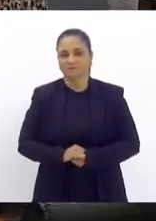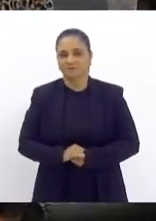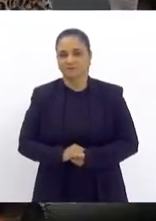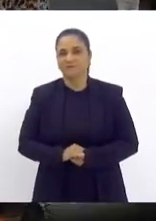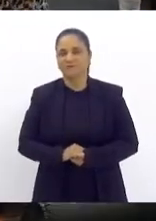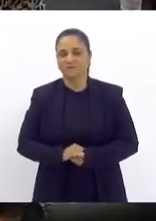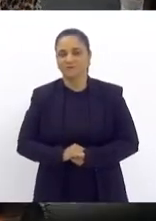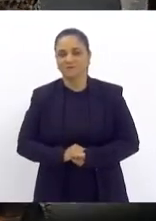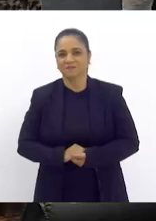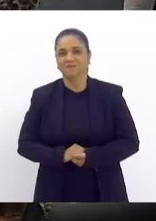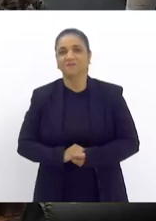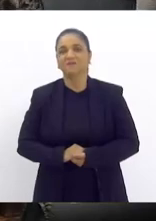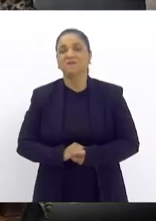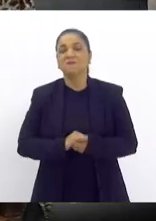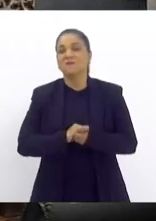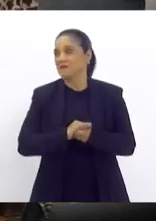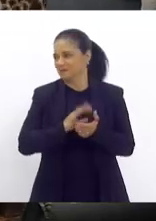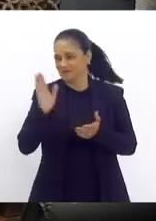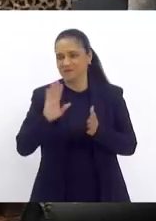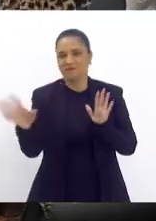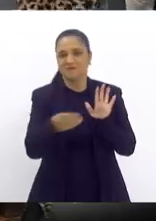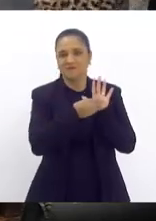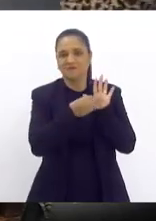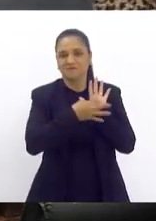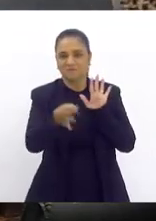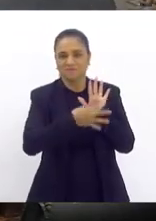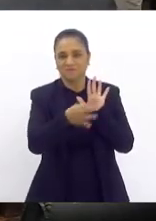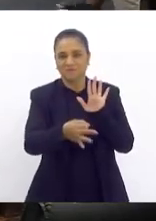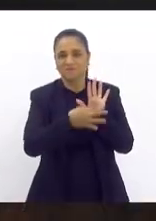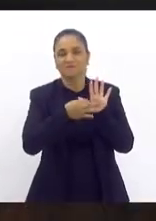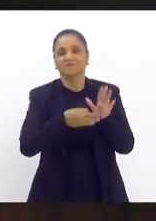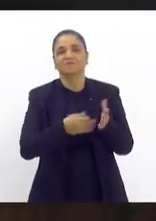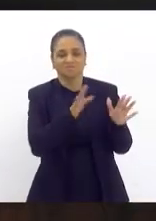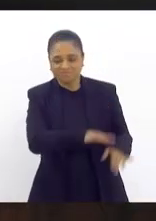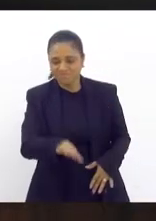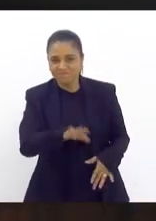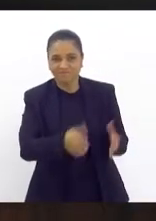Para emitir parecer pela Comissão de Assuntos da Criança e Adolescente,